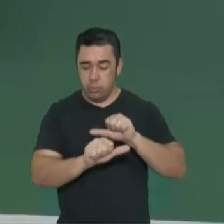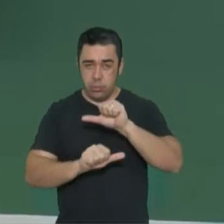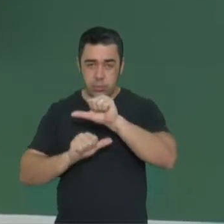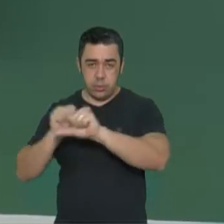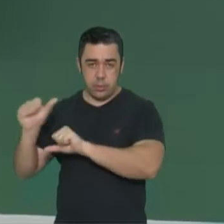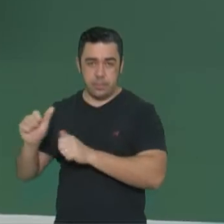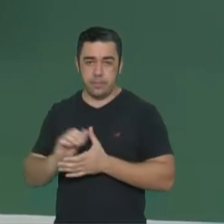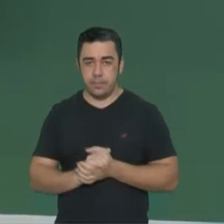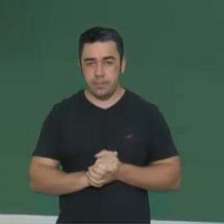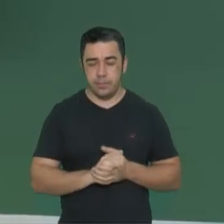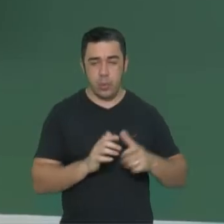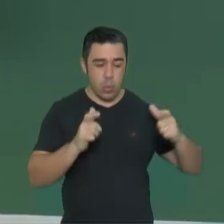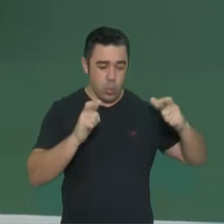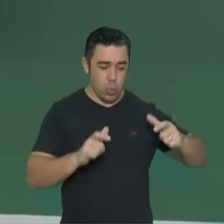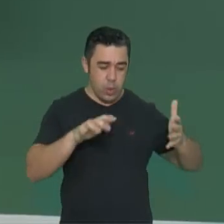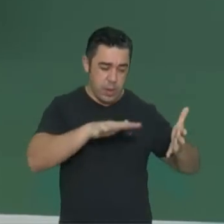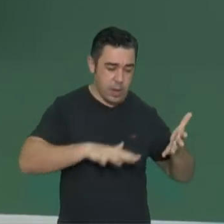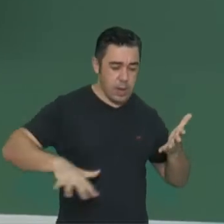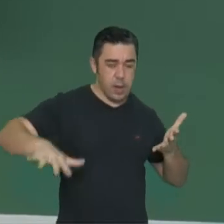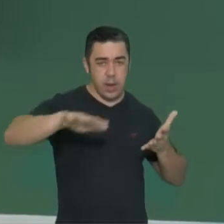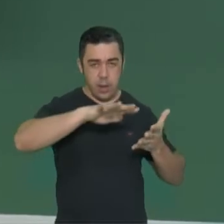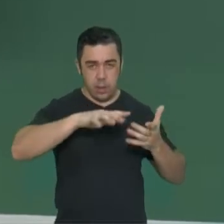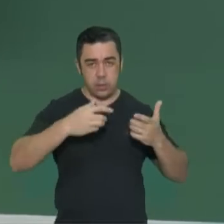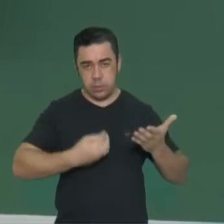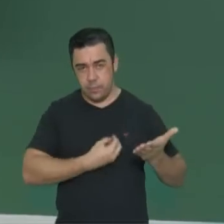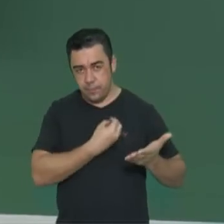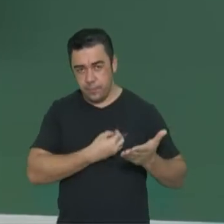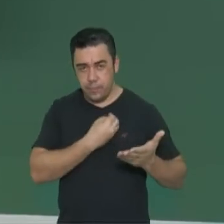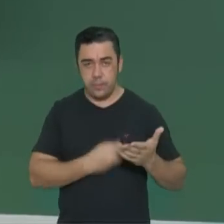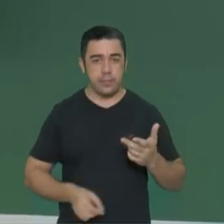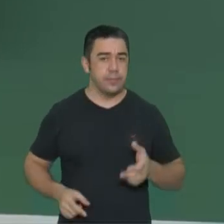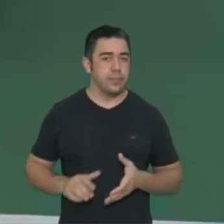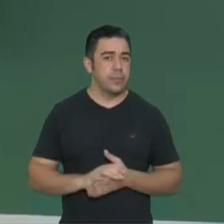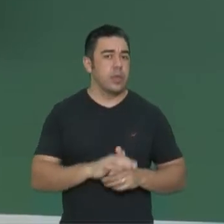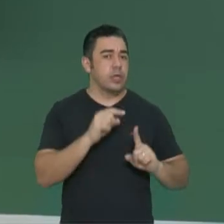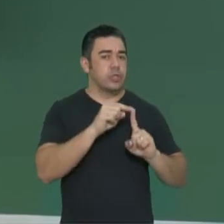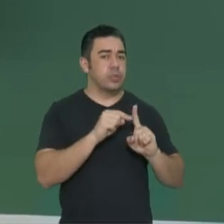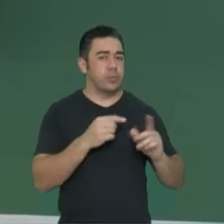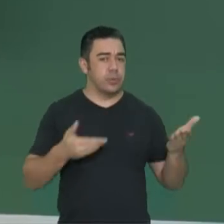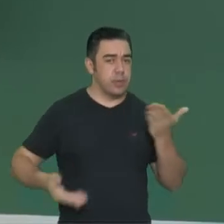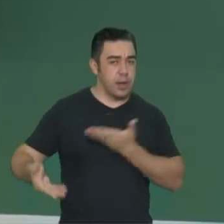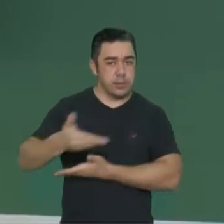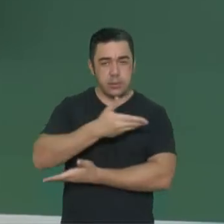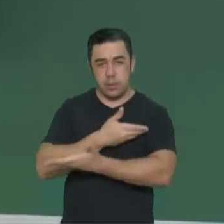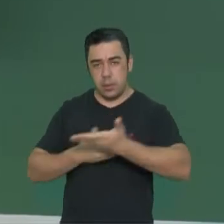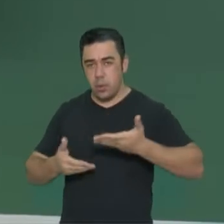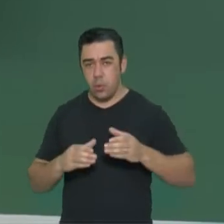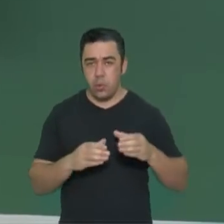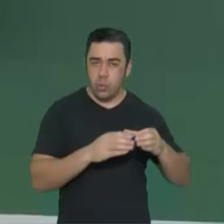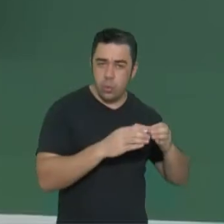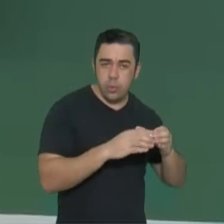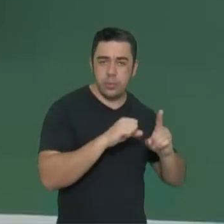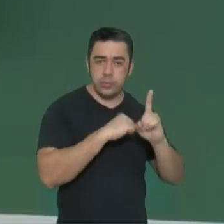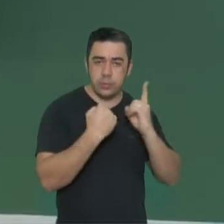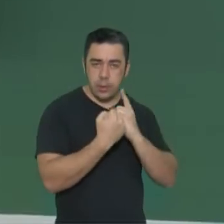mudança, espaço, onde se vive também, tipo de interação, né? Grupo social,